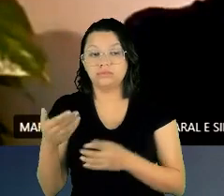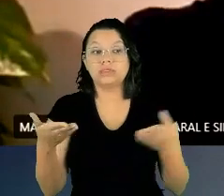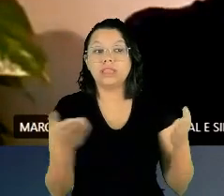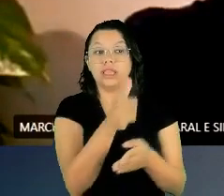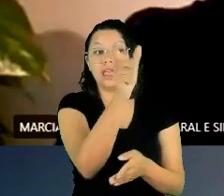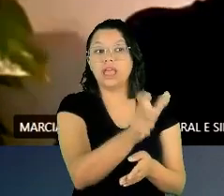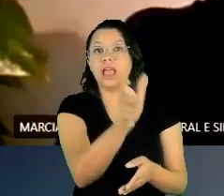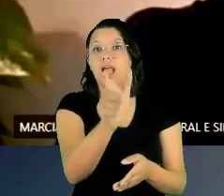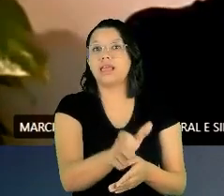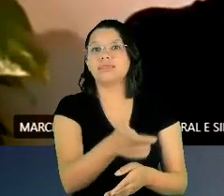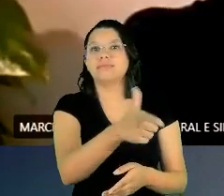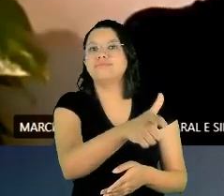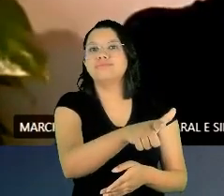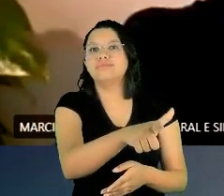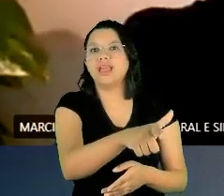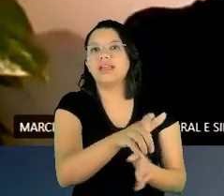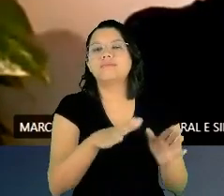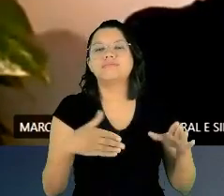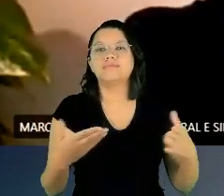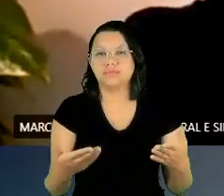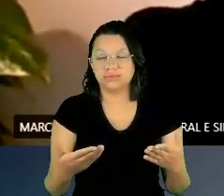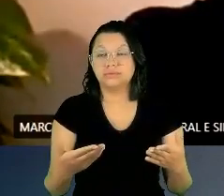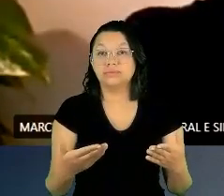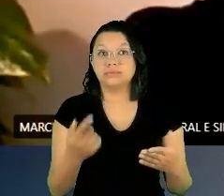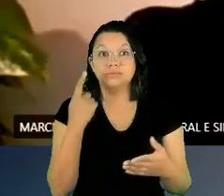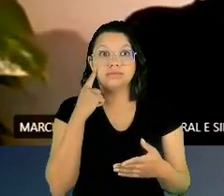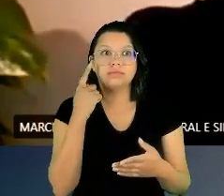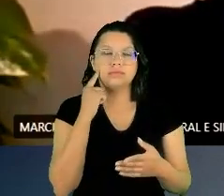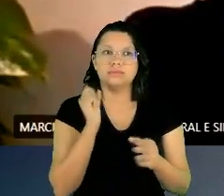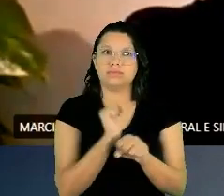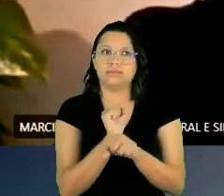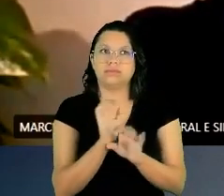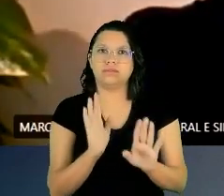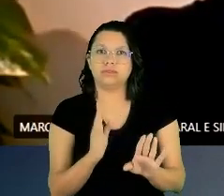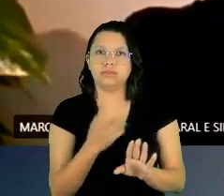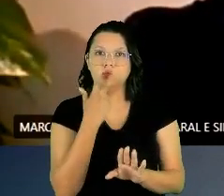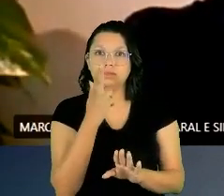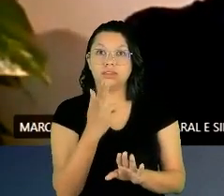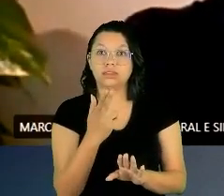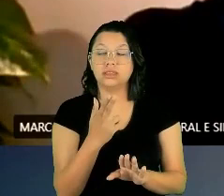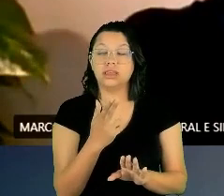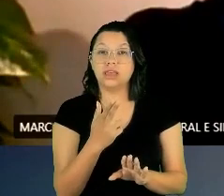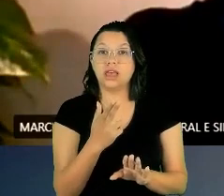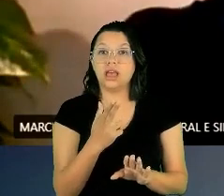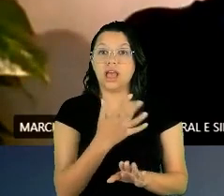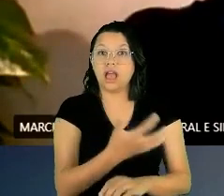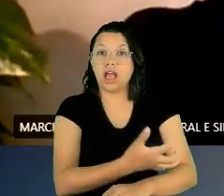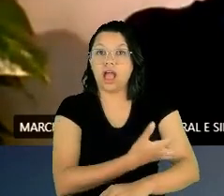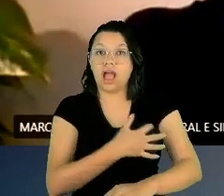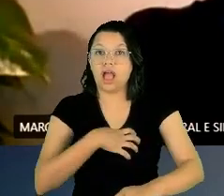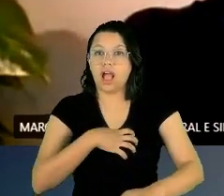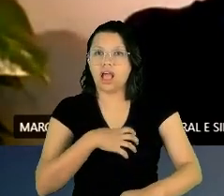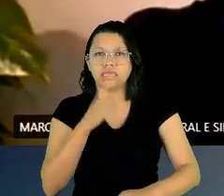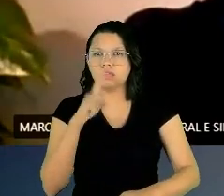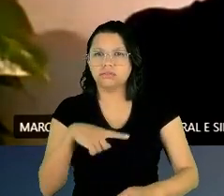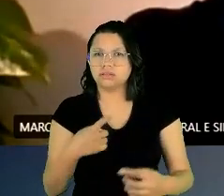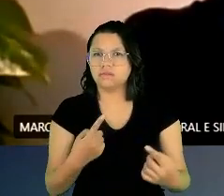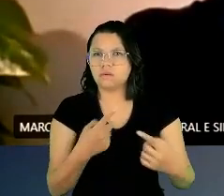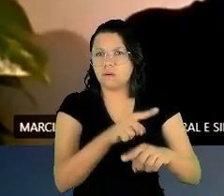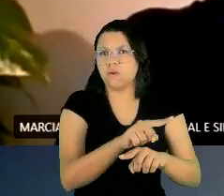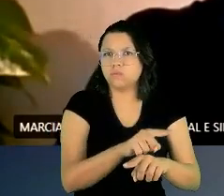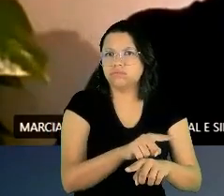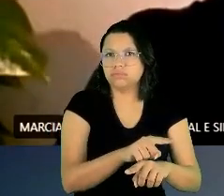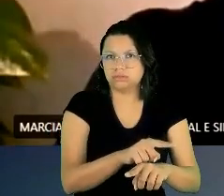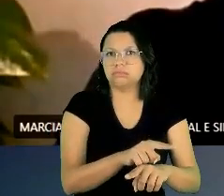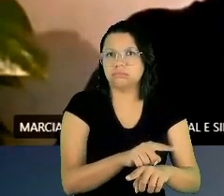esses pacientes não têm. Foi aí que ele levantou a hipótese dos marcadores somáticos. Então, opa, peraí, parece que as emoções não são nosso inimigo